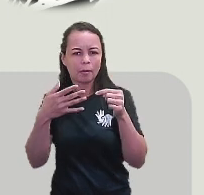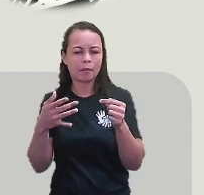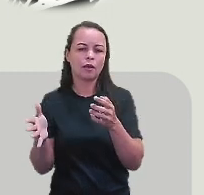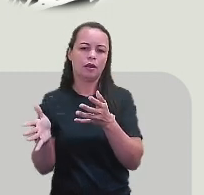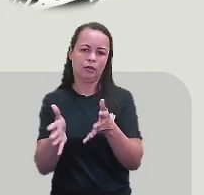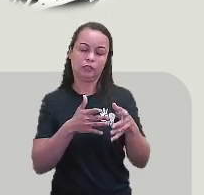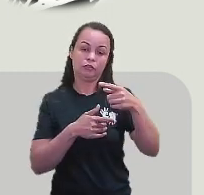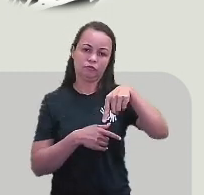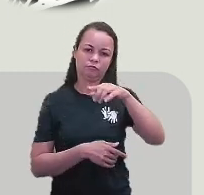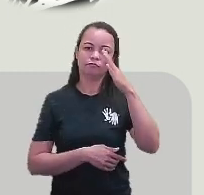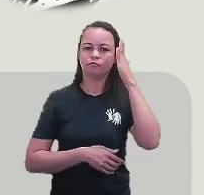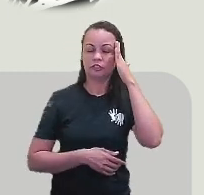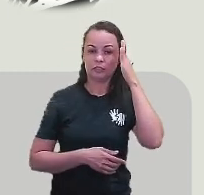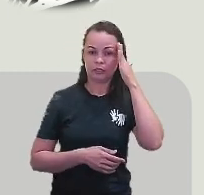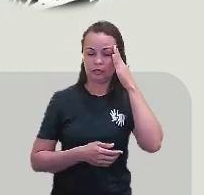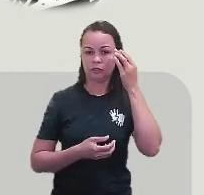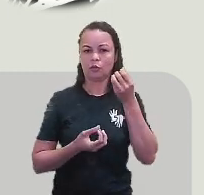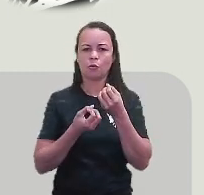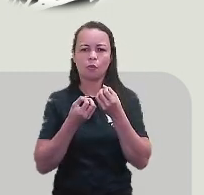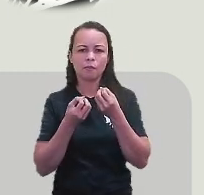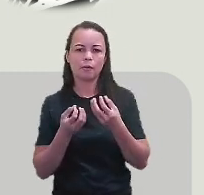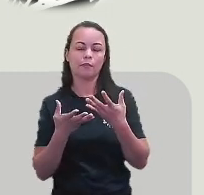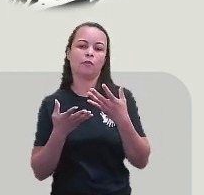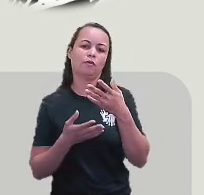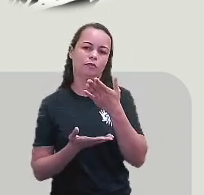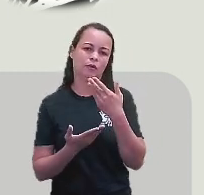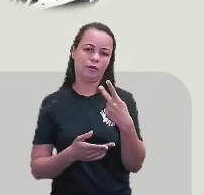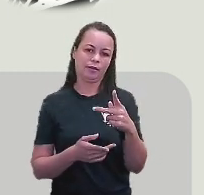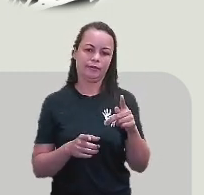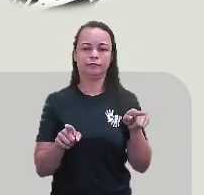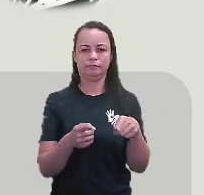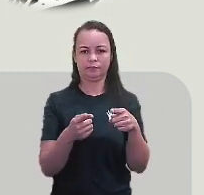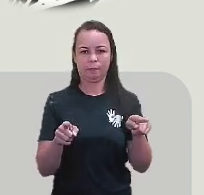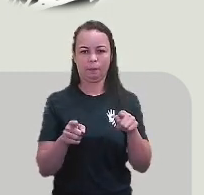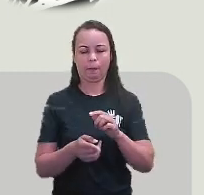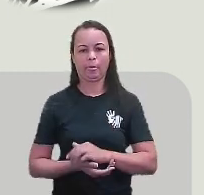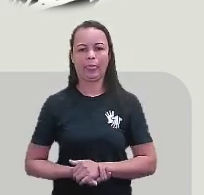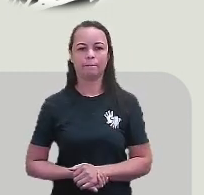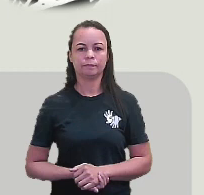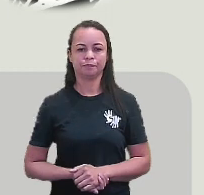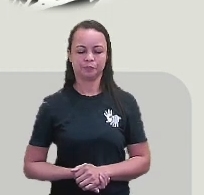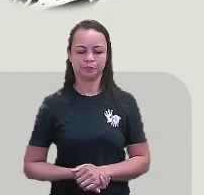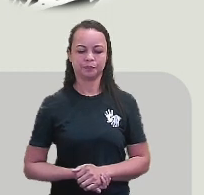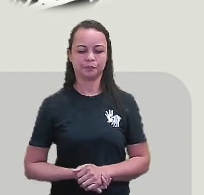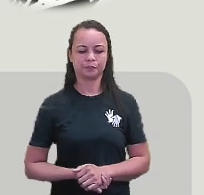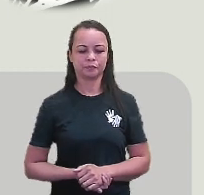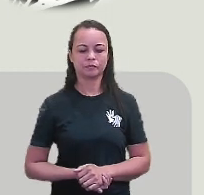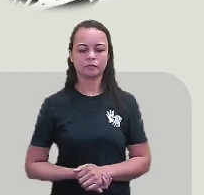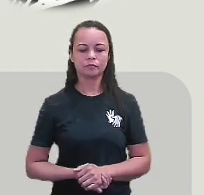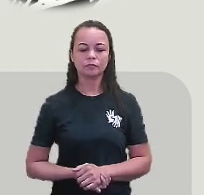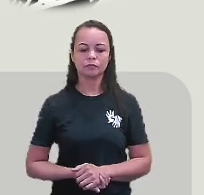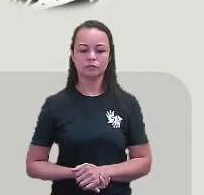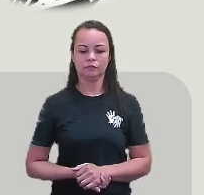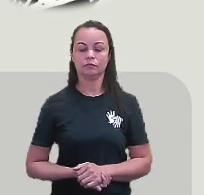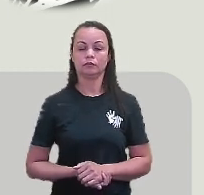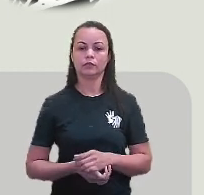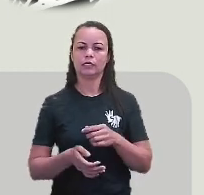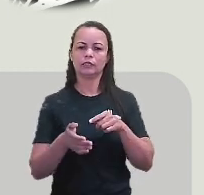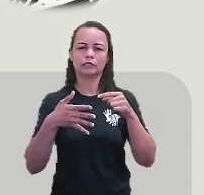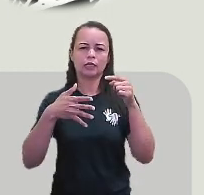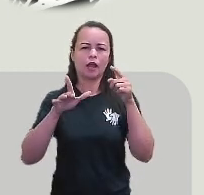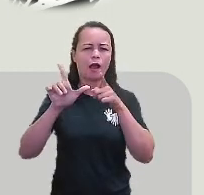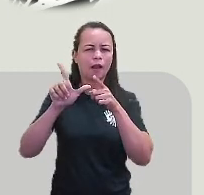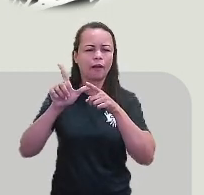entender o quanto tão glorioso é a letra dessa música. Então vamos lá? Primeiro, analise a letra da música